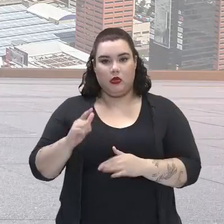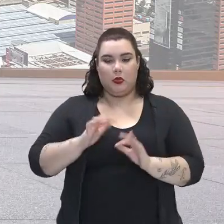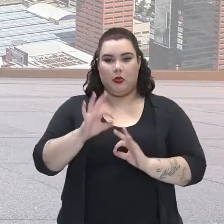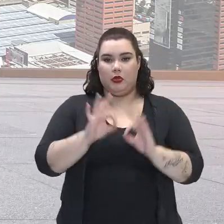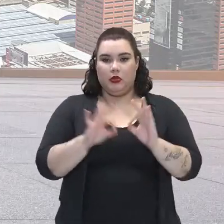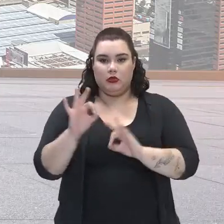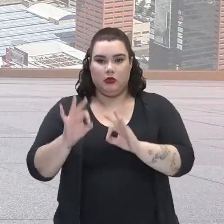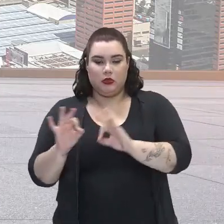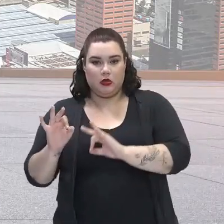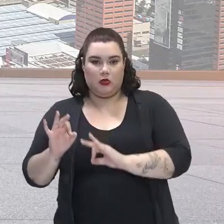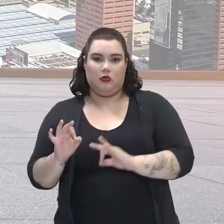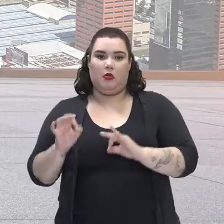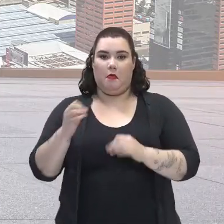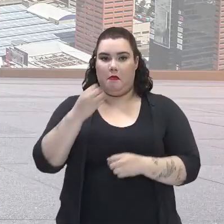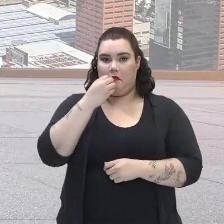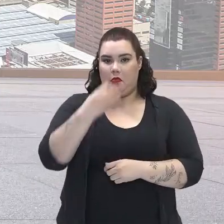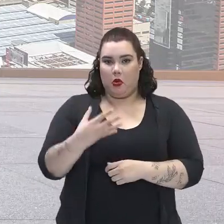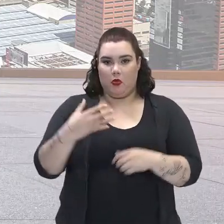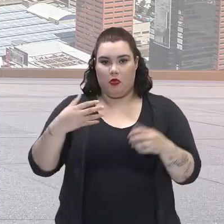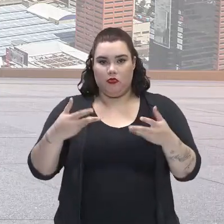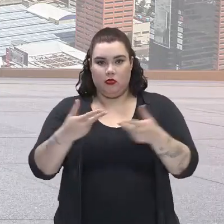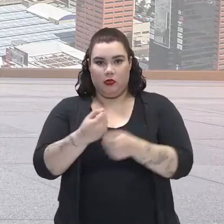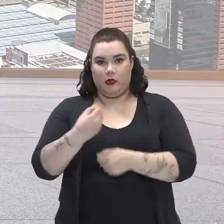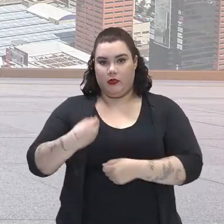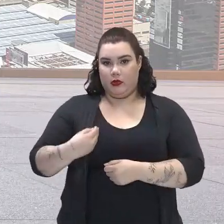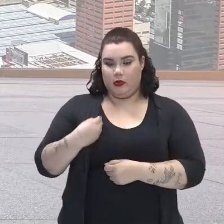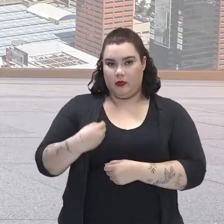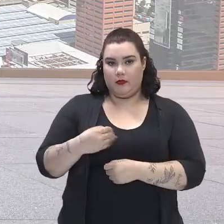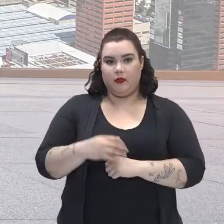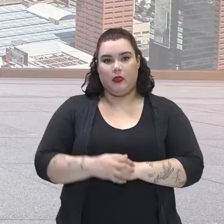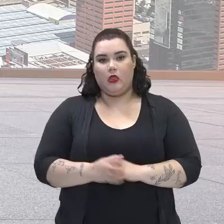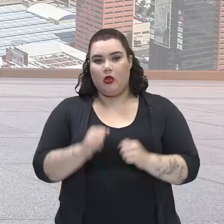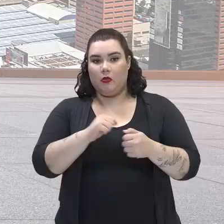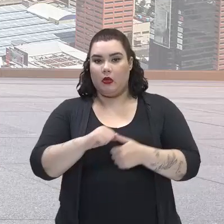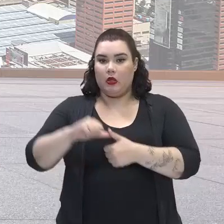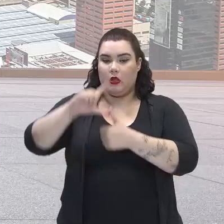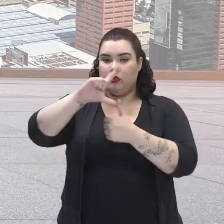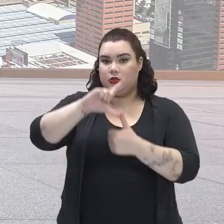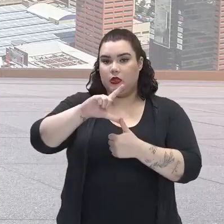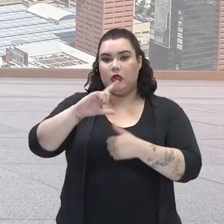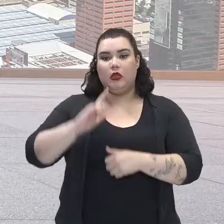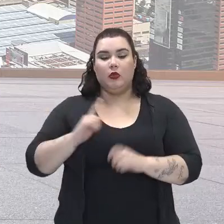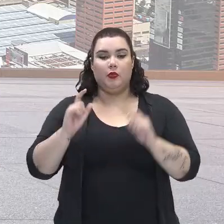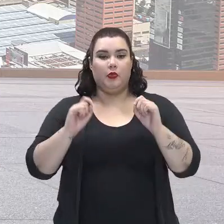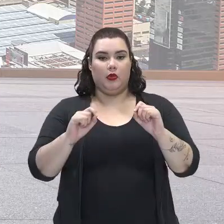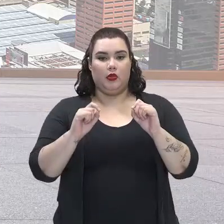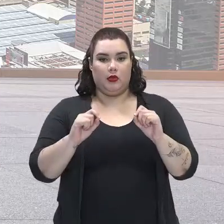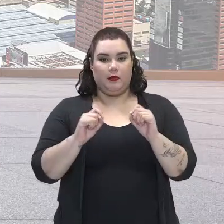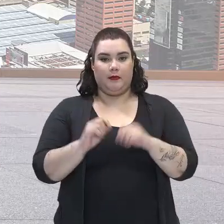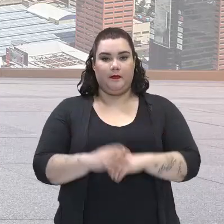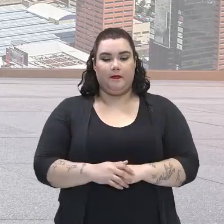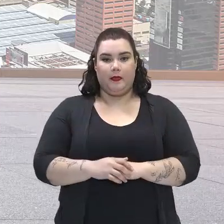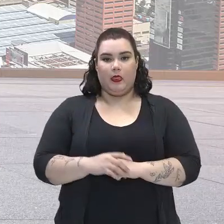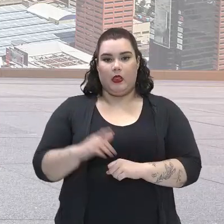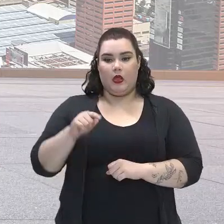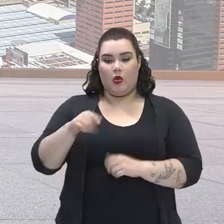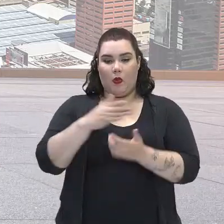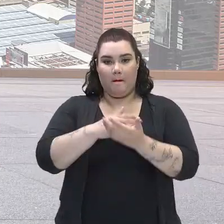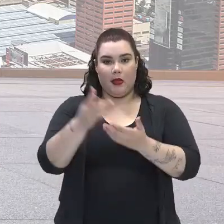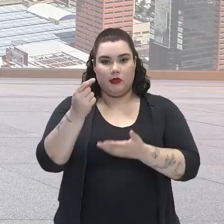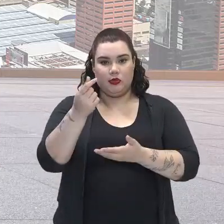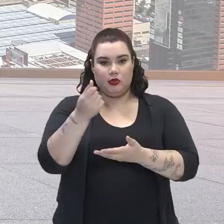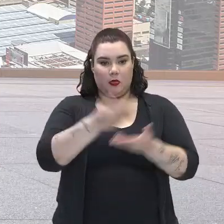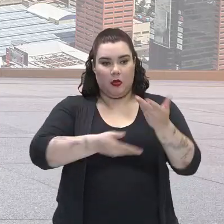uma organização, uma qualidade de vida muito grande, a América Latina tem essa característica de que entrou na coisa do dinheiro,